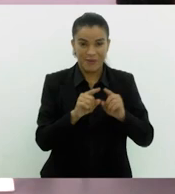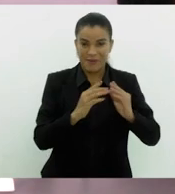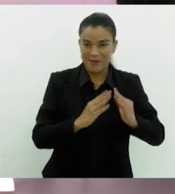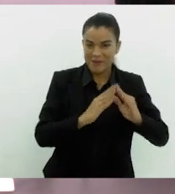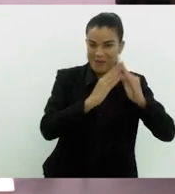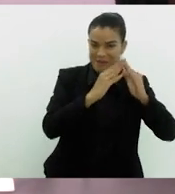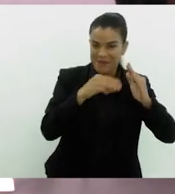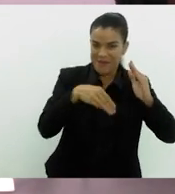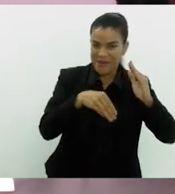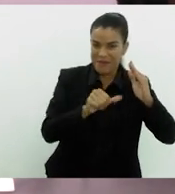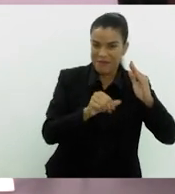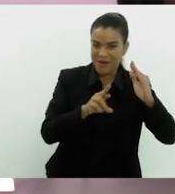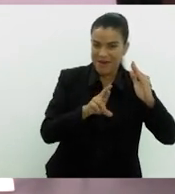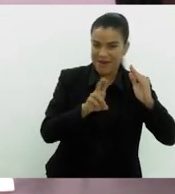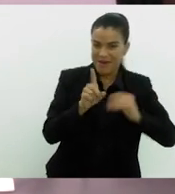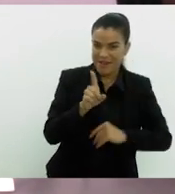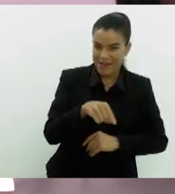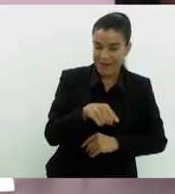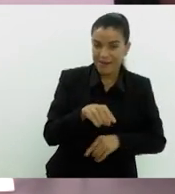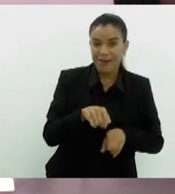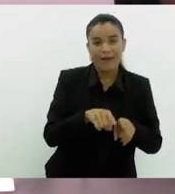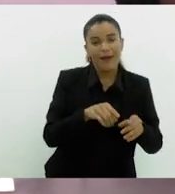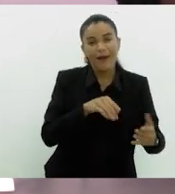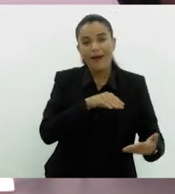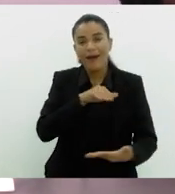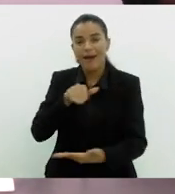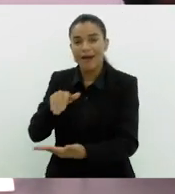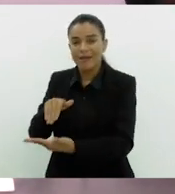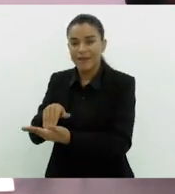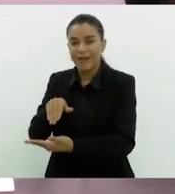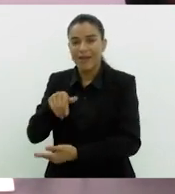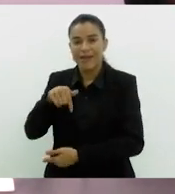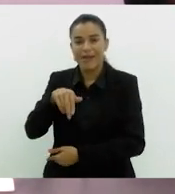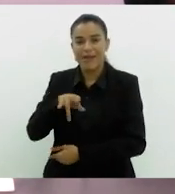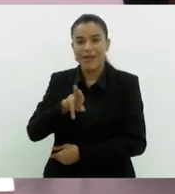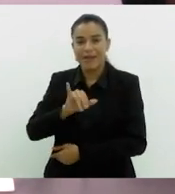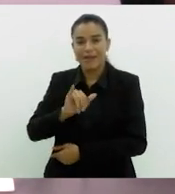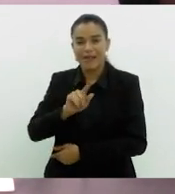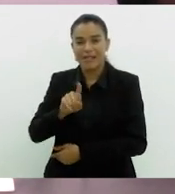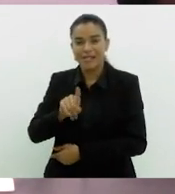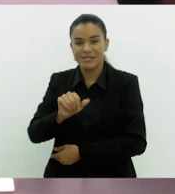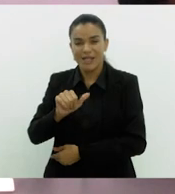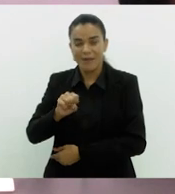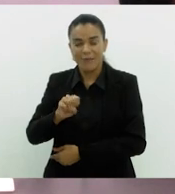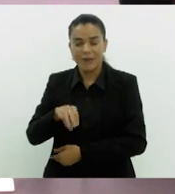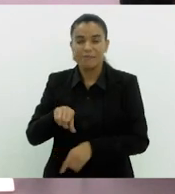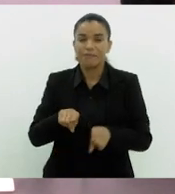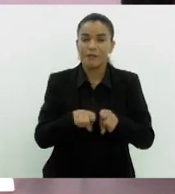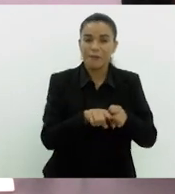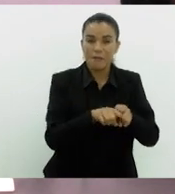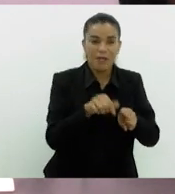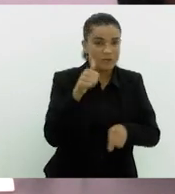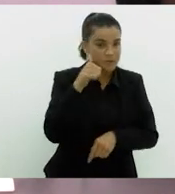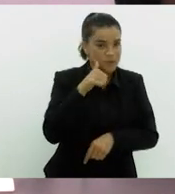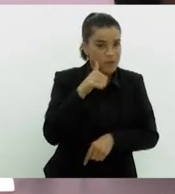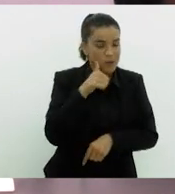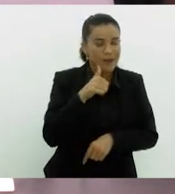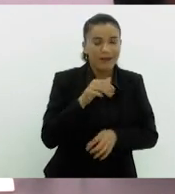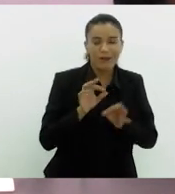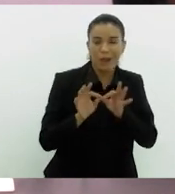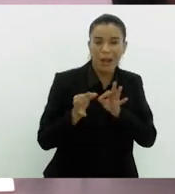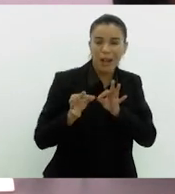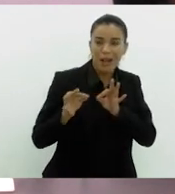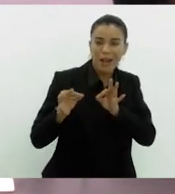né, da nossa deputada, até as mulheres de Quissamã, até as mulheres de Varriçai, até as mulheres que estão nos lugares